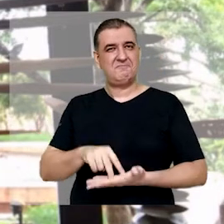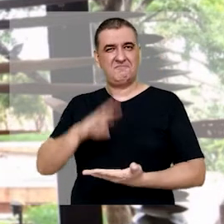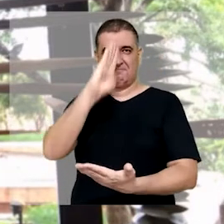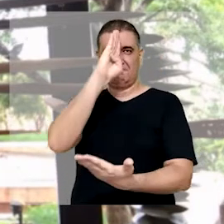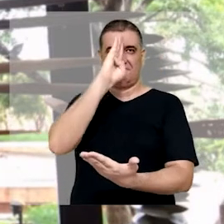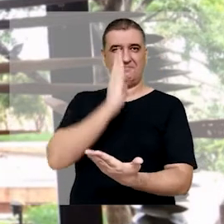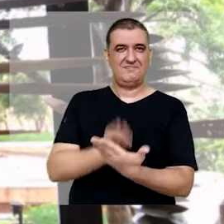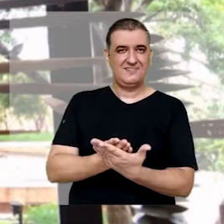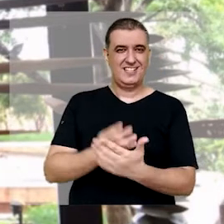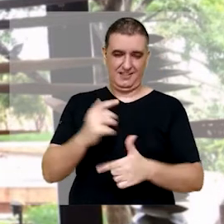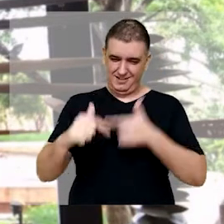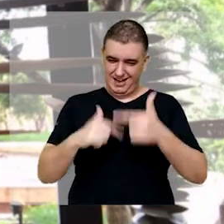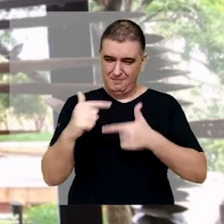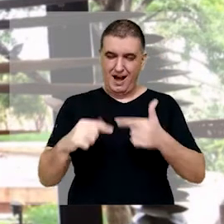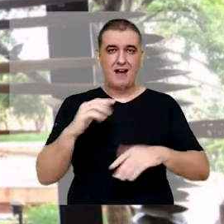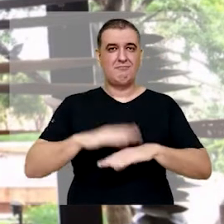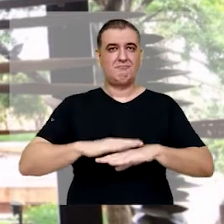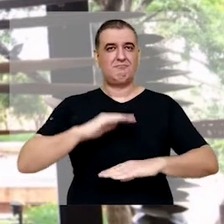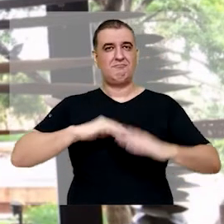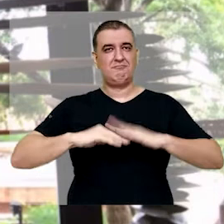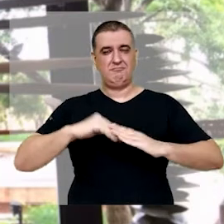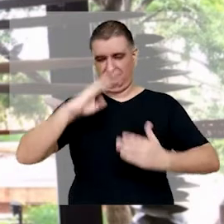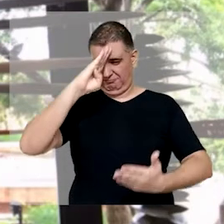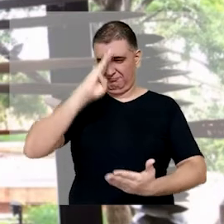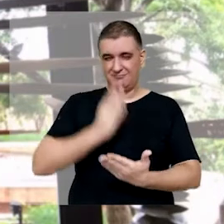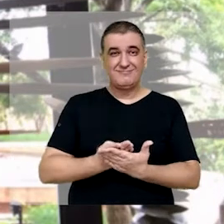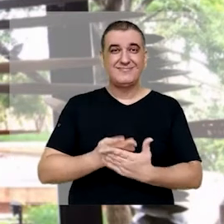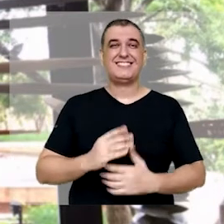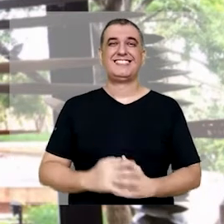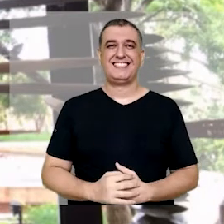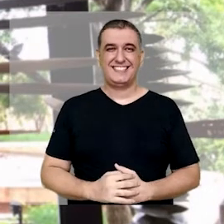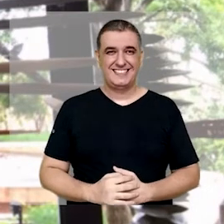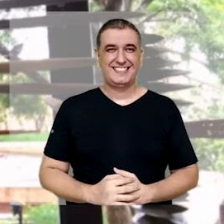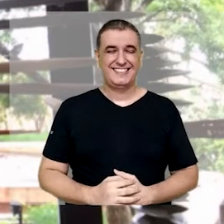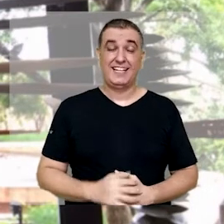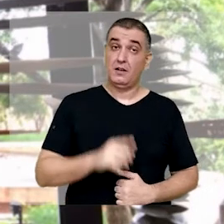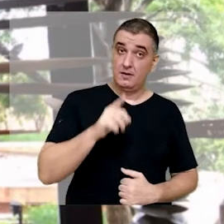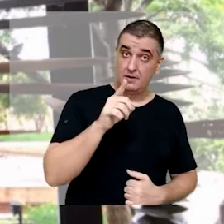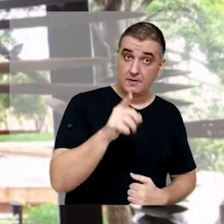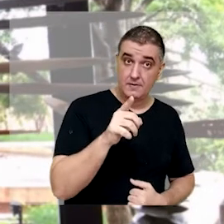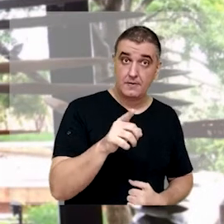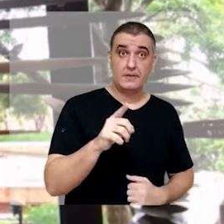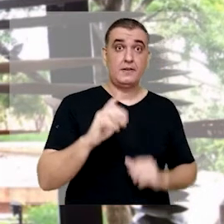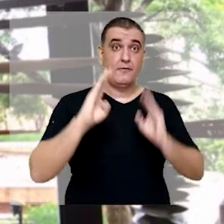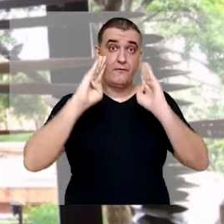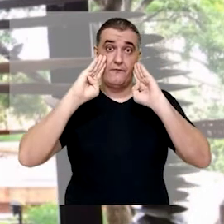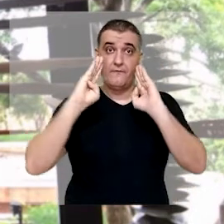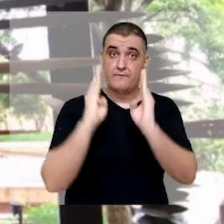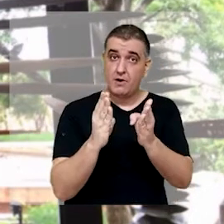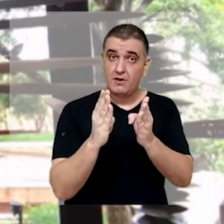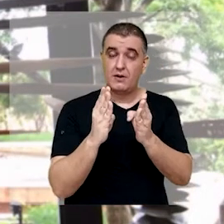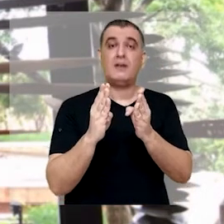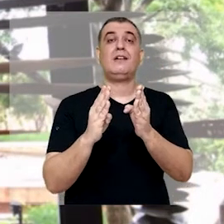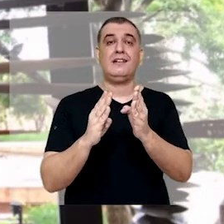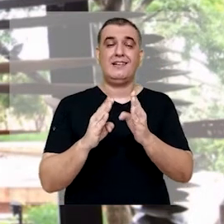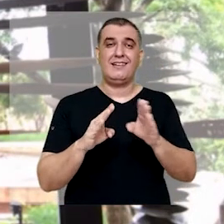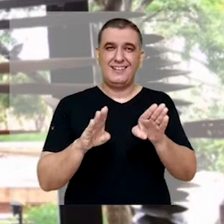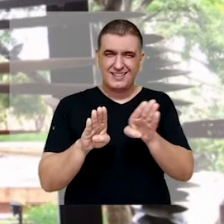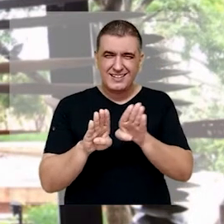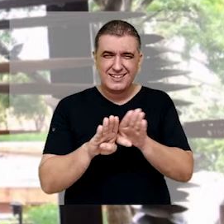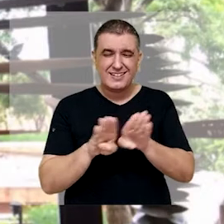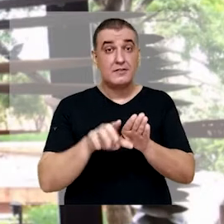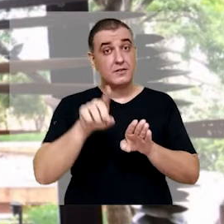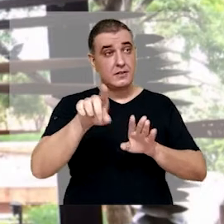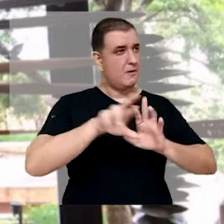né? Eu diria que se forme, se informe, bastante foco